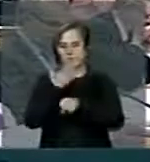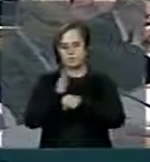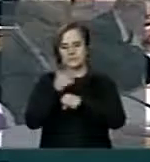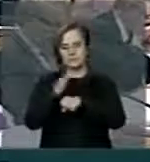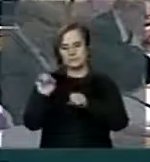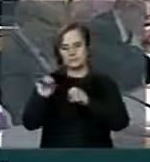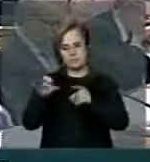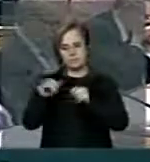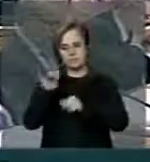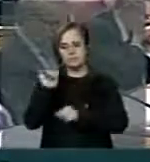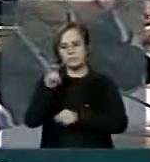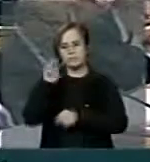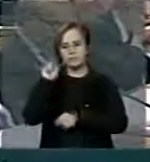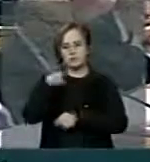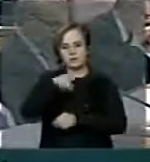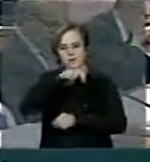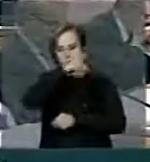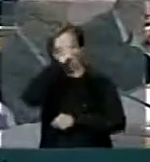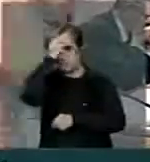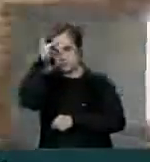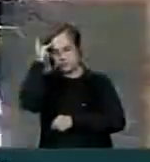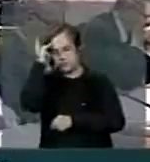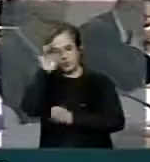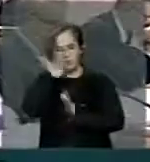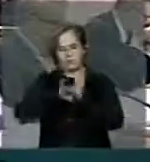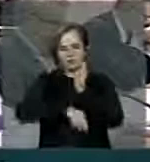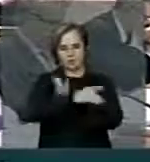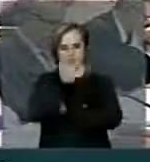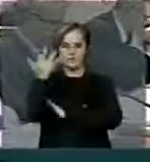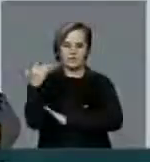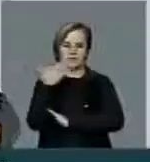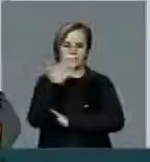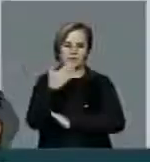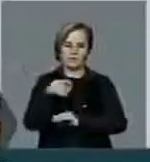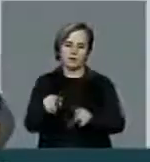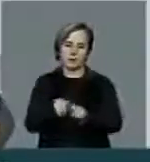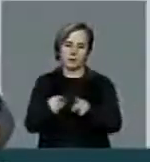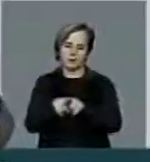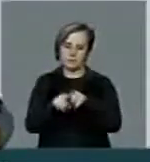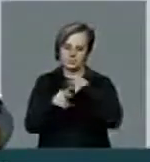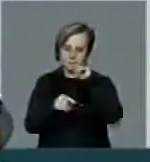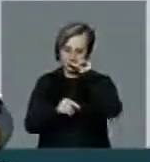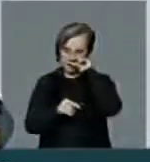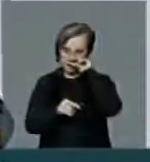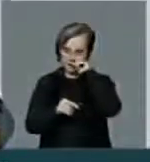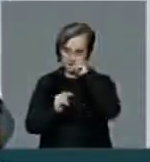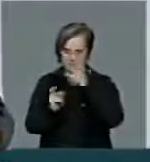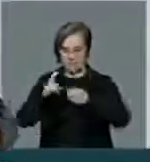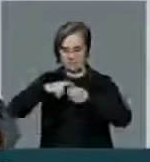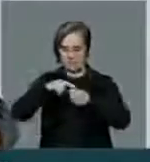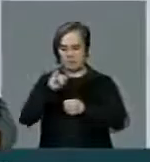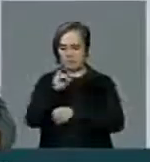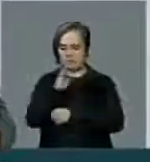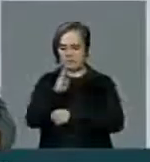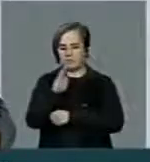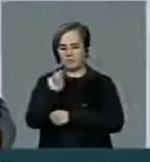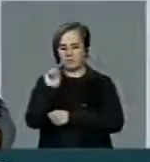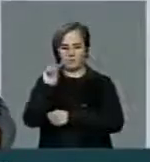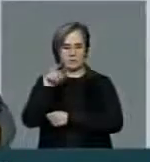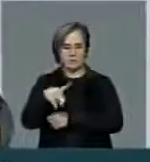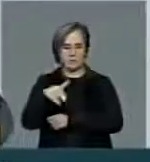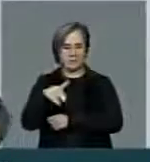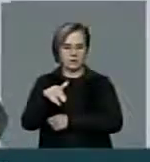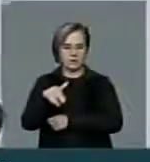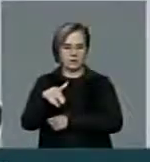pessoas no Código Florestal e no Cadastro Ambiental Rural. Mais do que isso, uma parceria com o IBAM, o Instituto Brasileiro de Administração